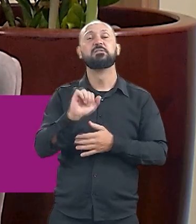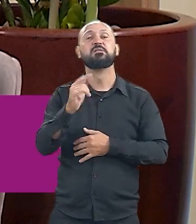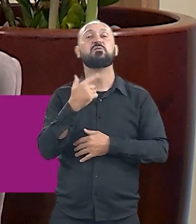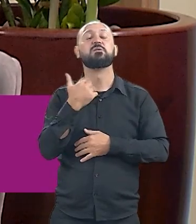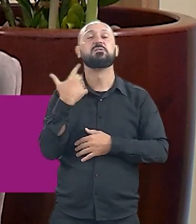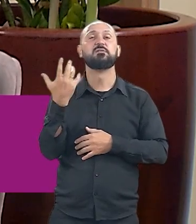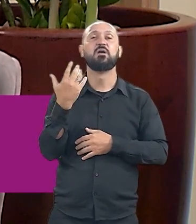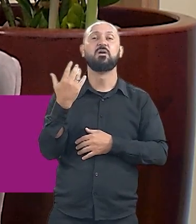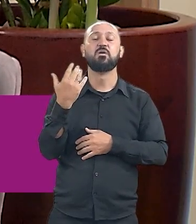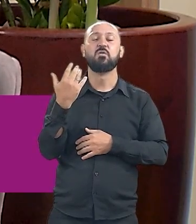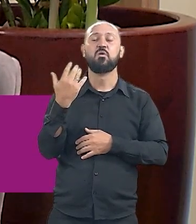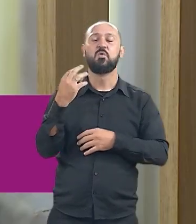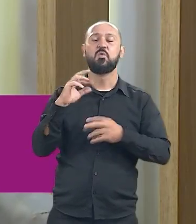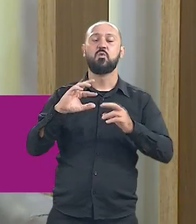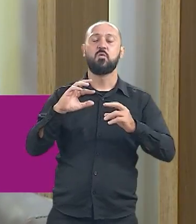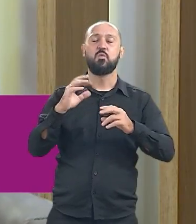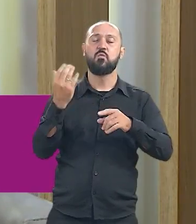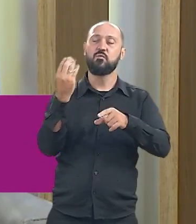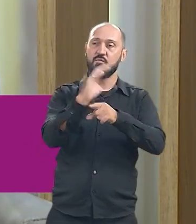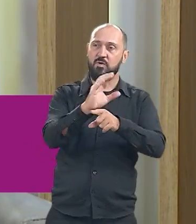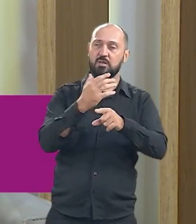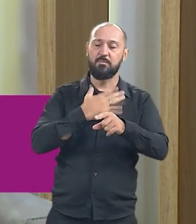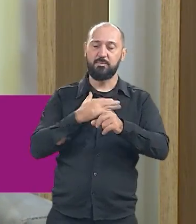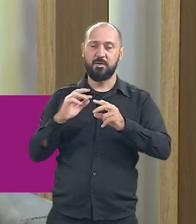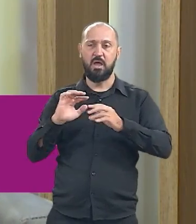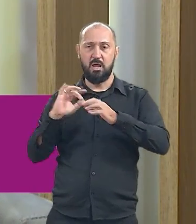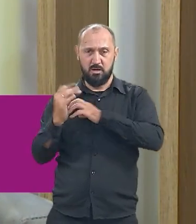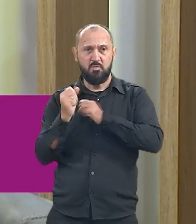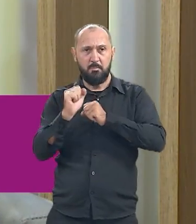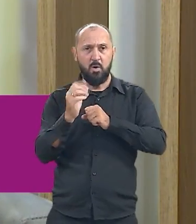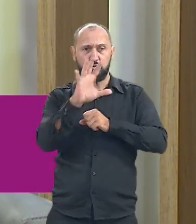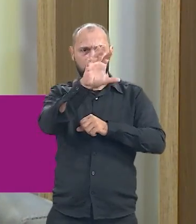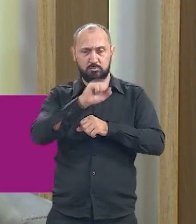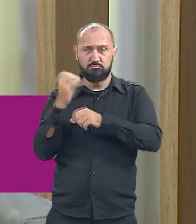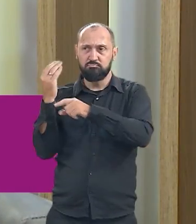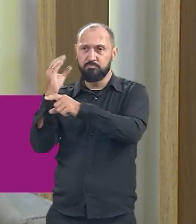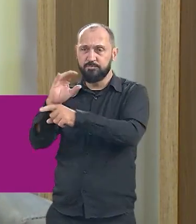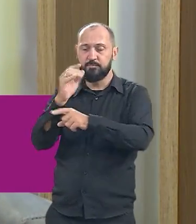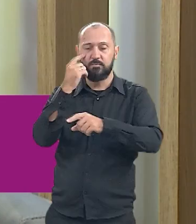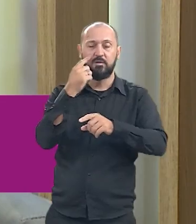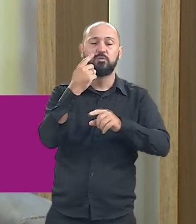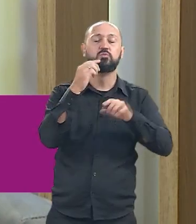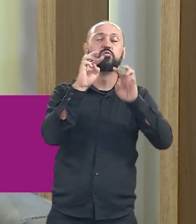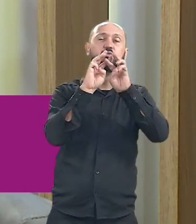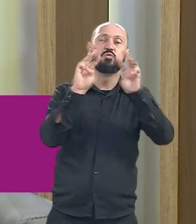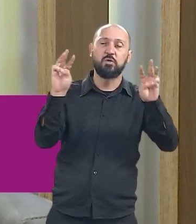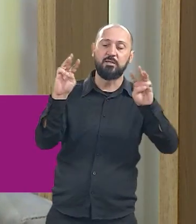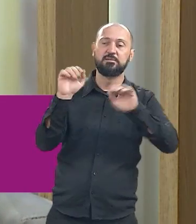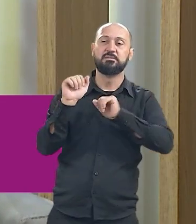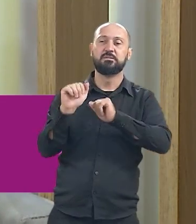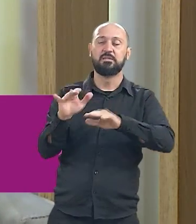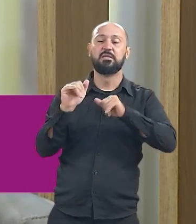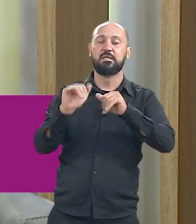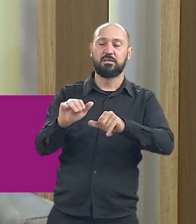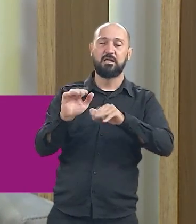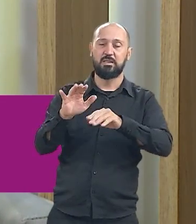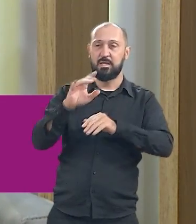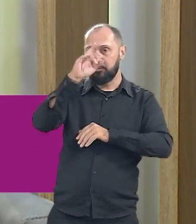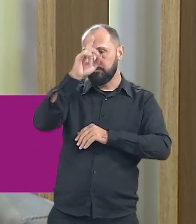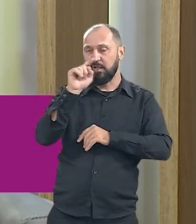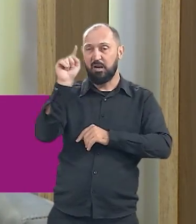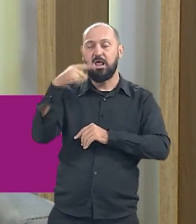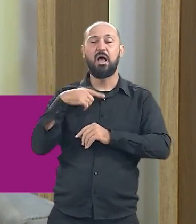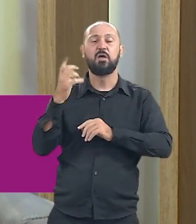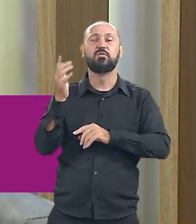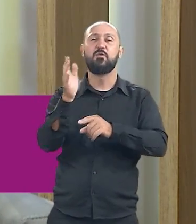minha rede social, por exemplo, eu posso? No site Setembro Amarelo, tá? Tem um site Setembro Amarelo. Lá tem vídeos,